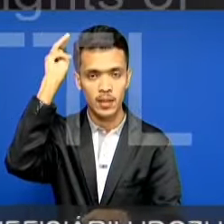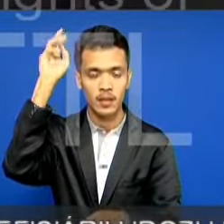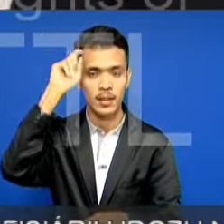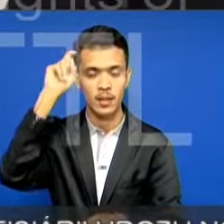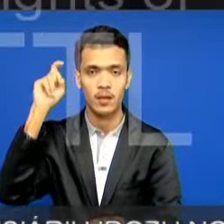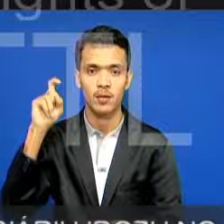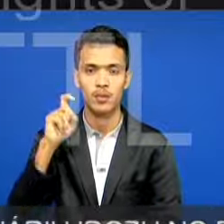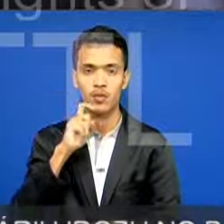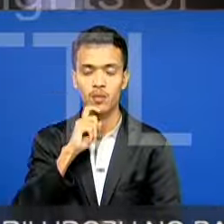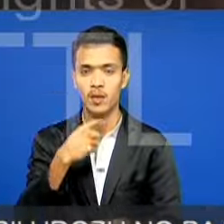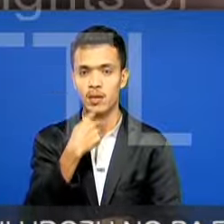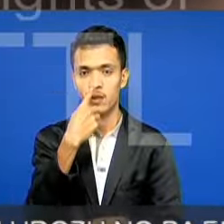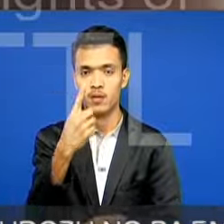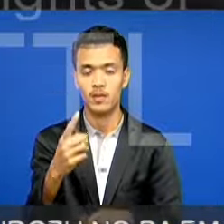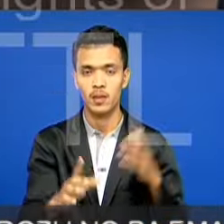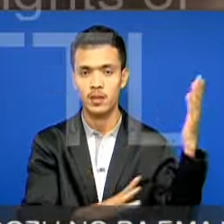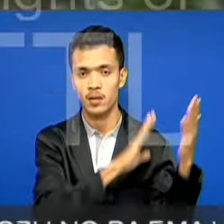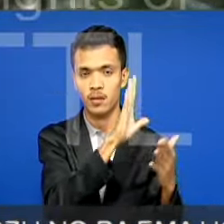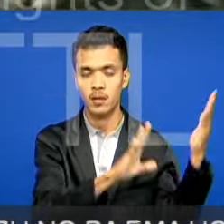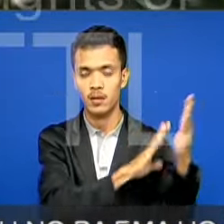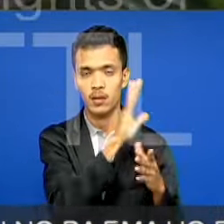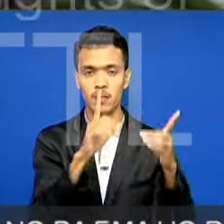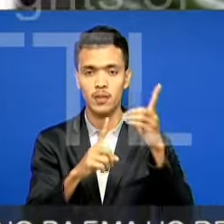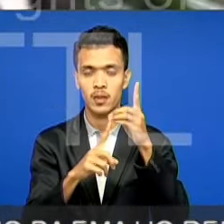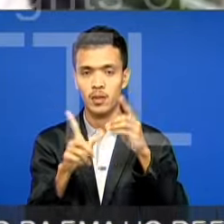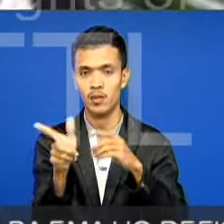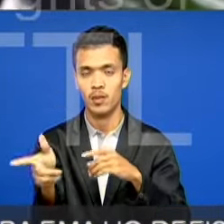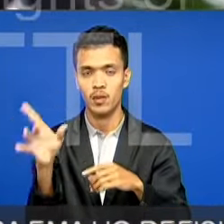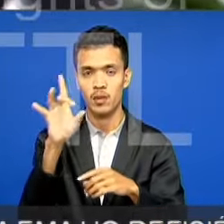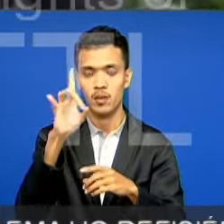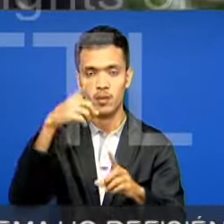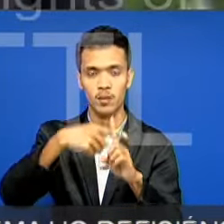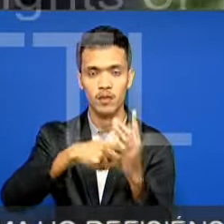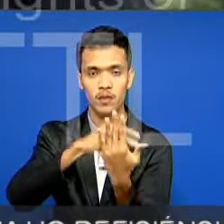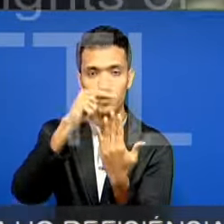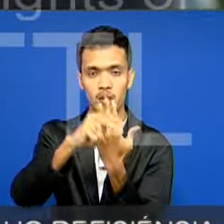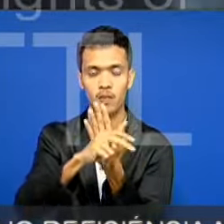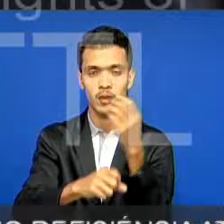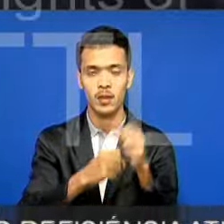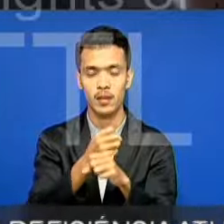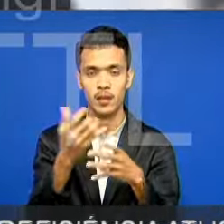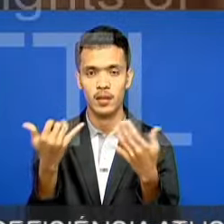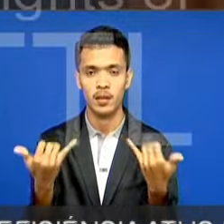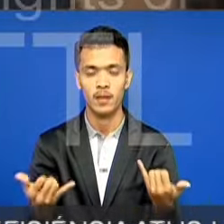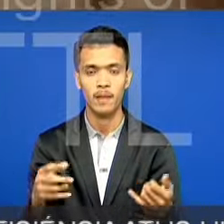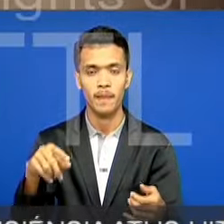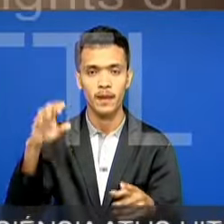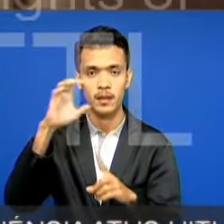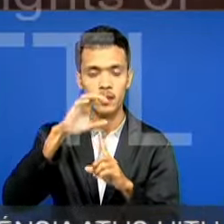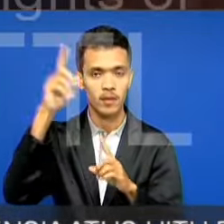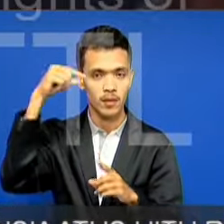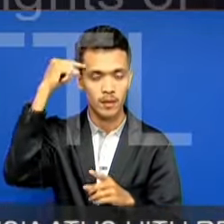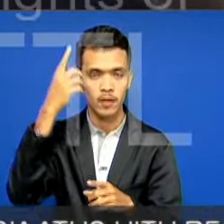Xanana Guzmão informa a celebração 28 de novembro tinangné. Chefe de governo declara: reconciliação